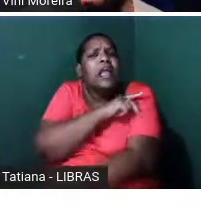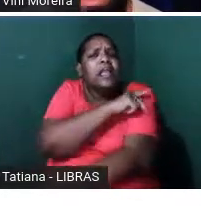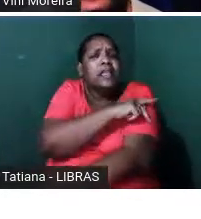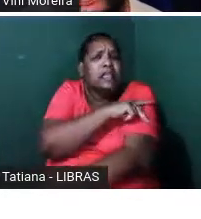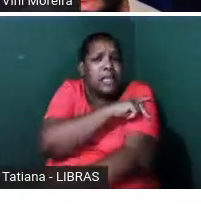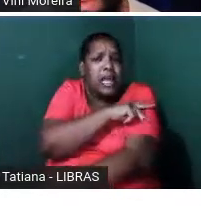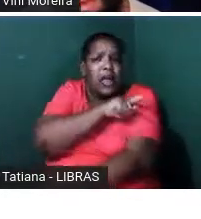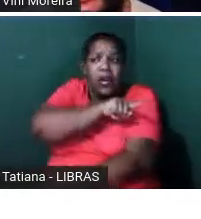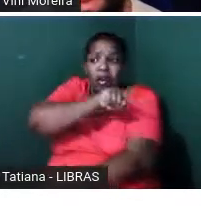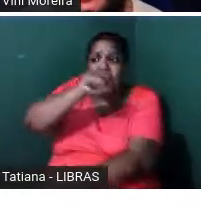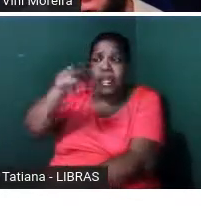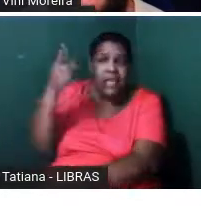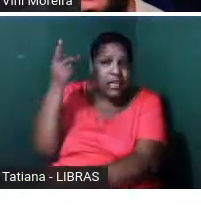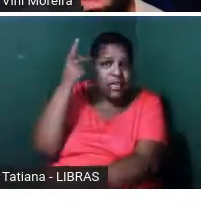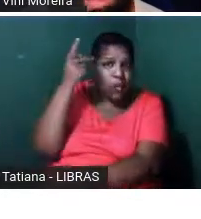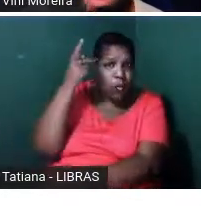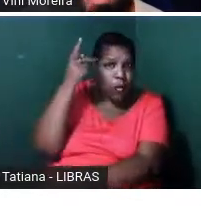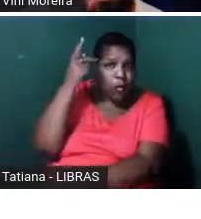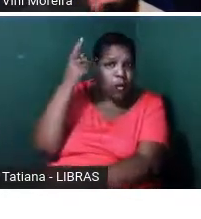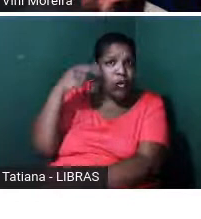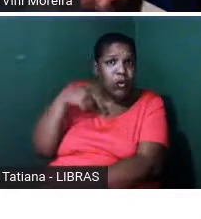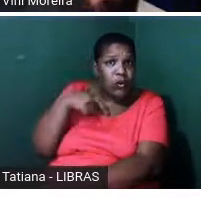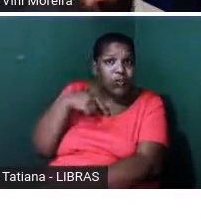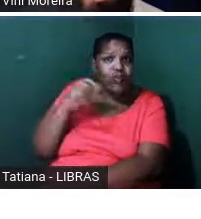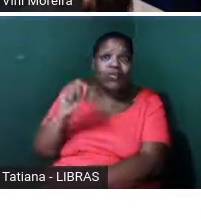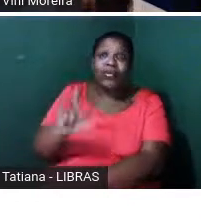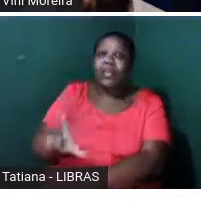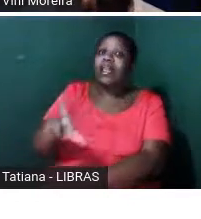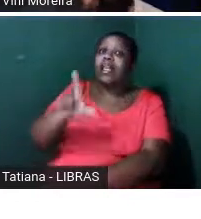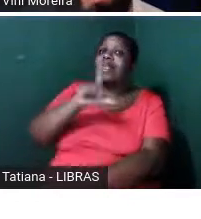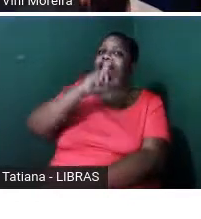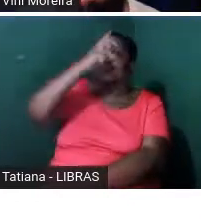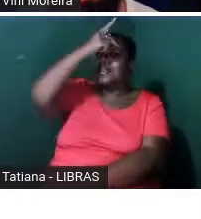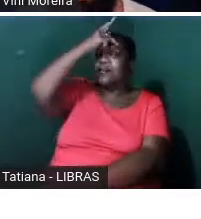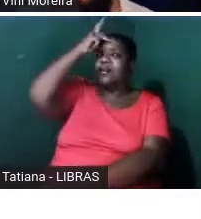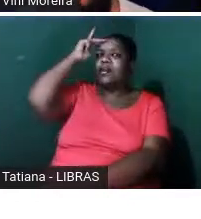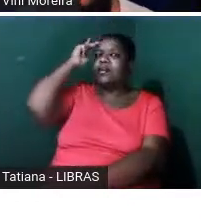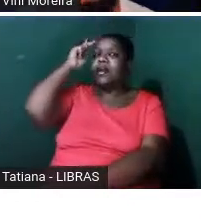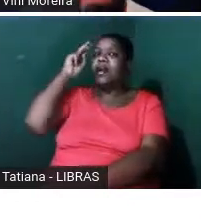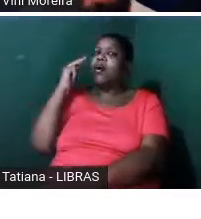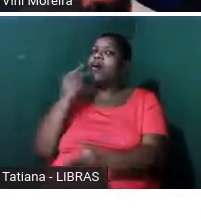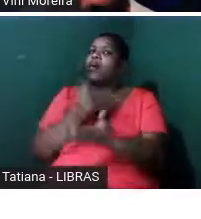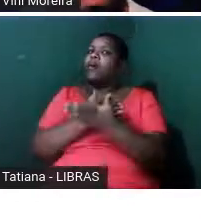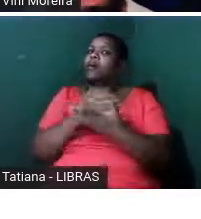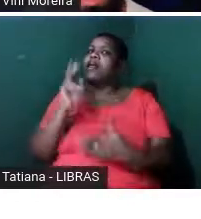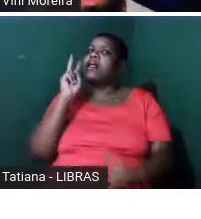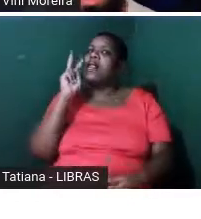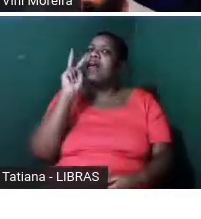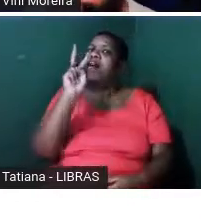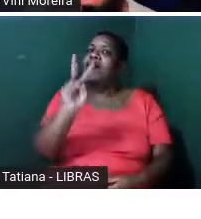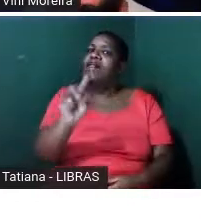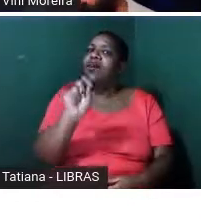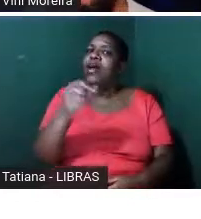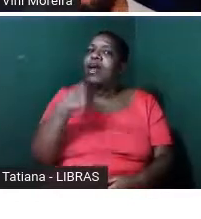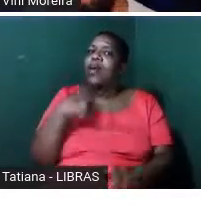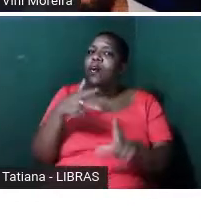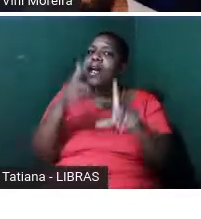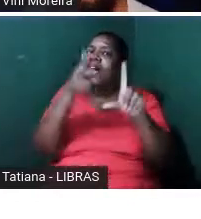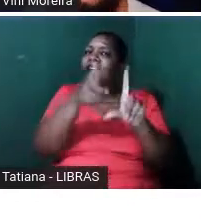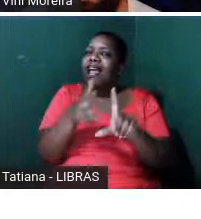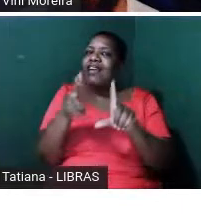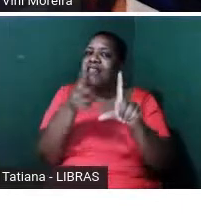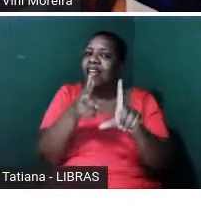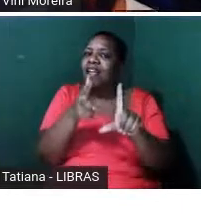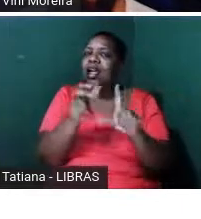no santuário tudo isso antes da pessoa realmente começar a ver o que eu gravei e eu falei